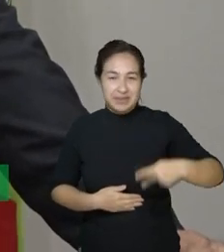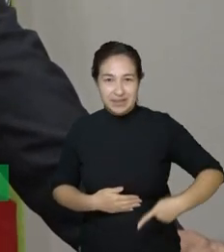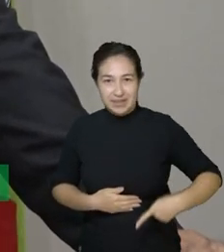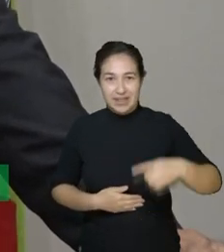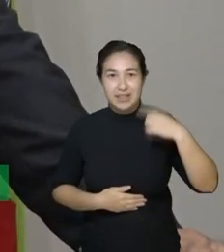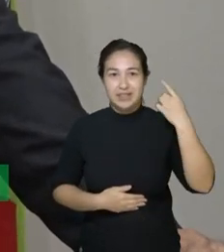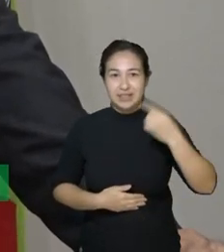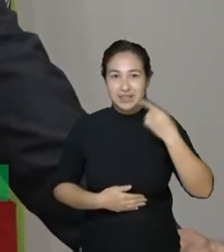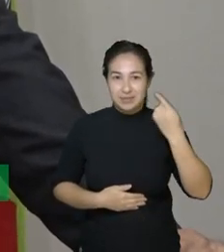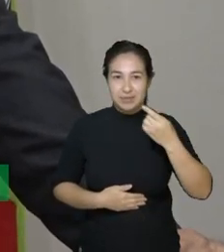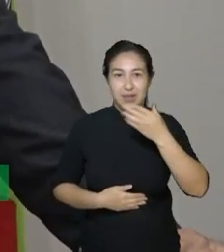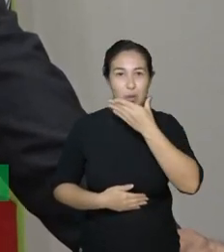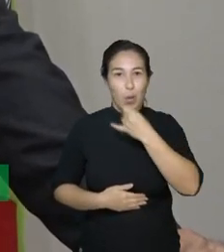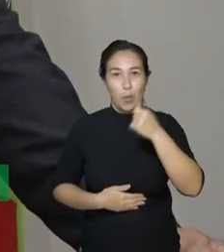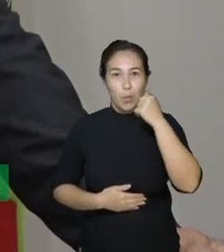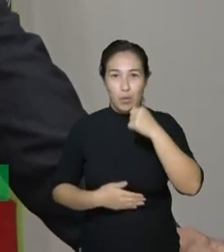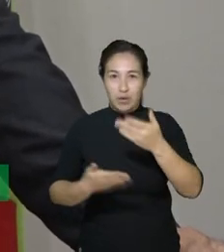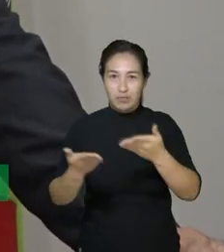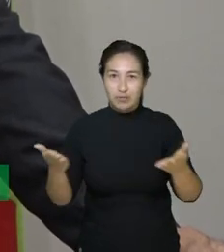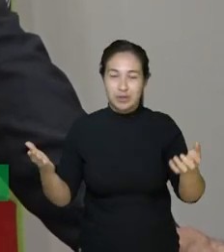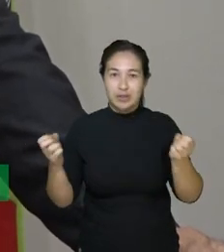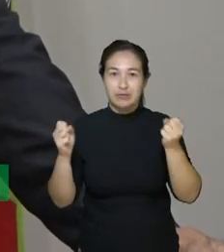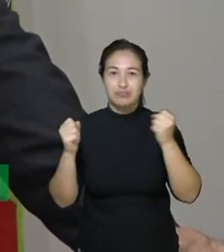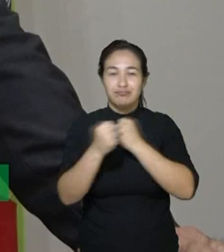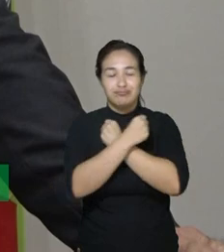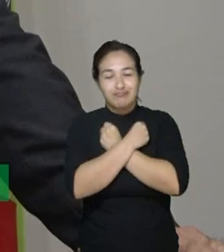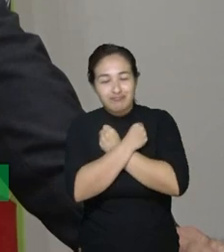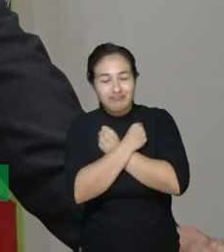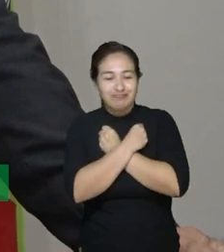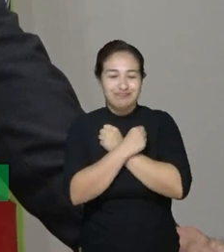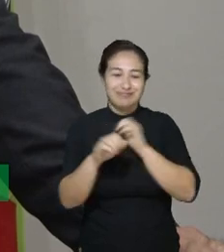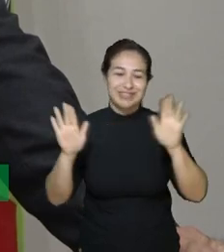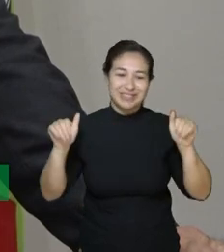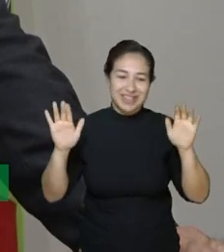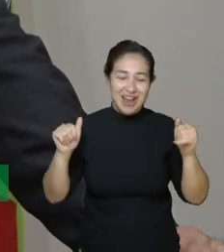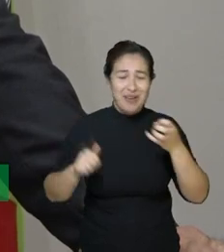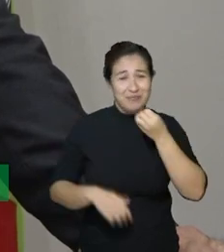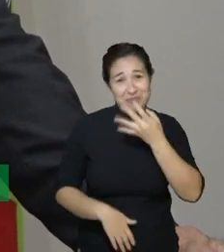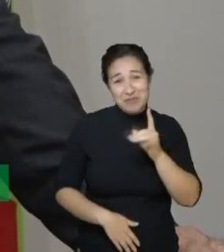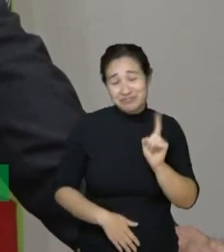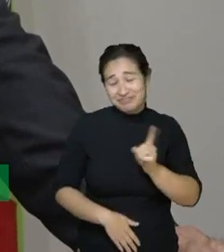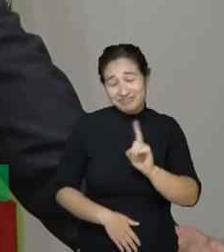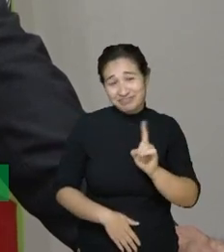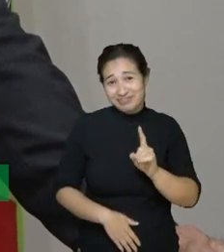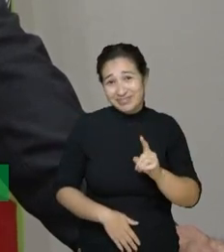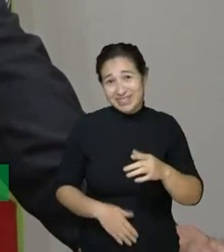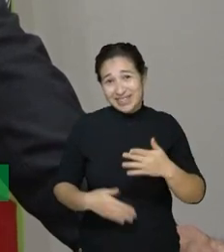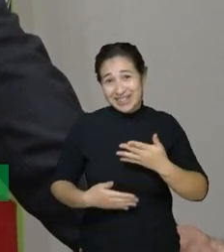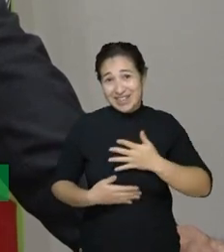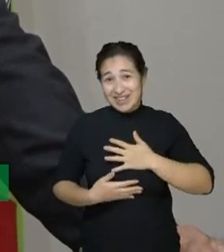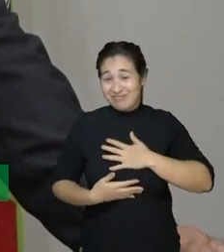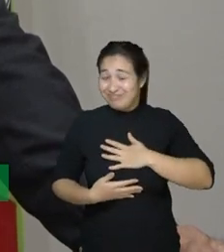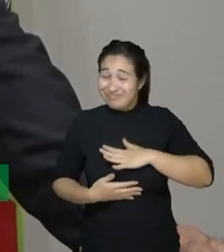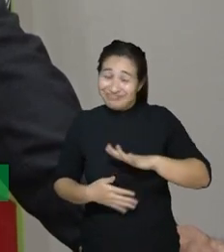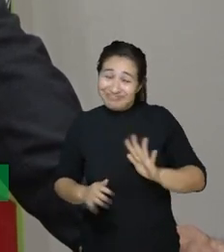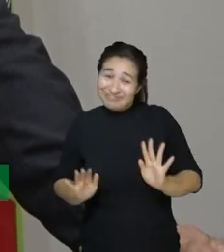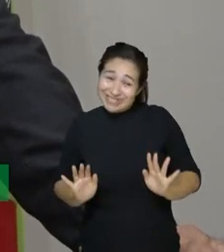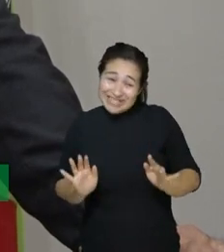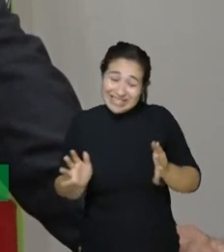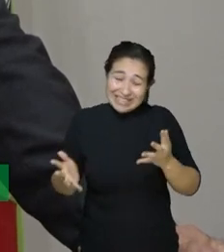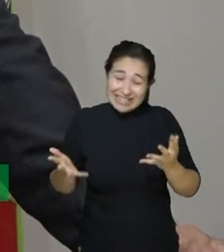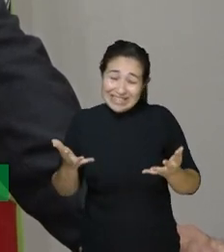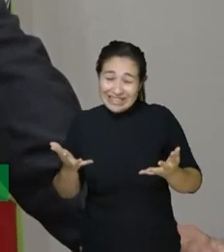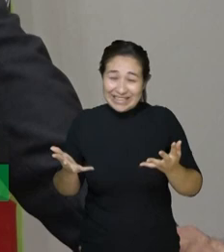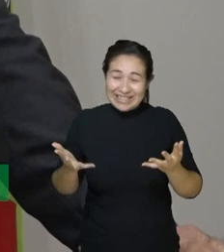deputadas, despedida não é bom para ninguém e nem é muito confortável estar usando